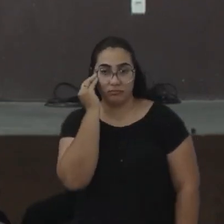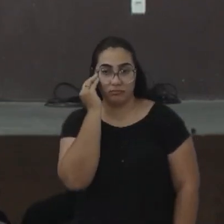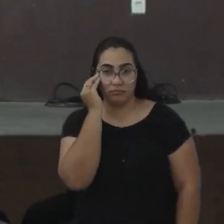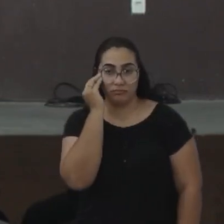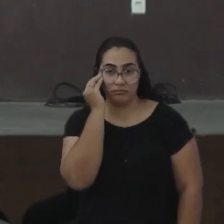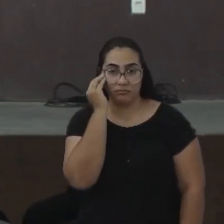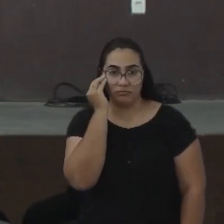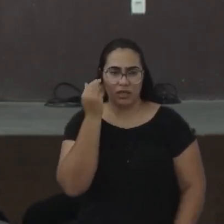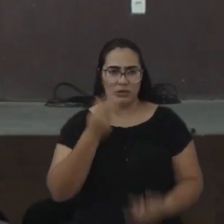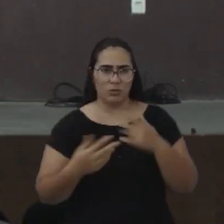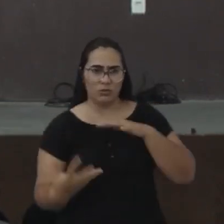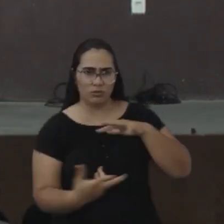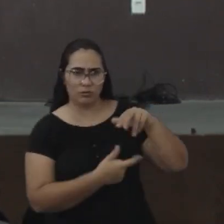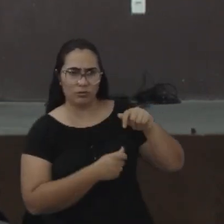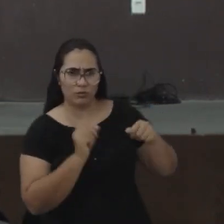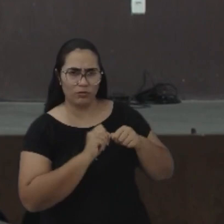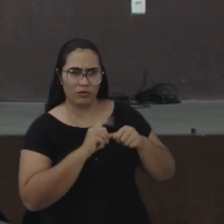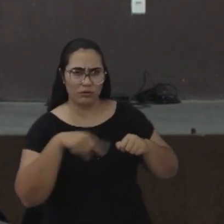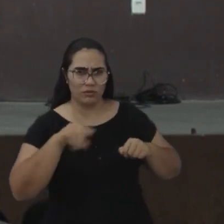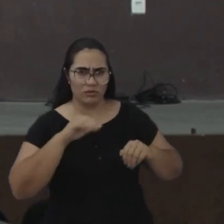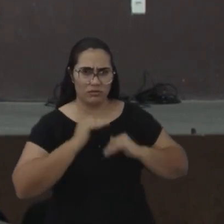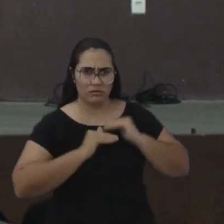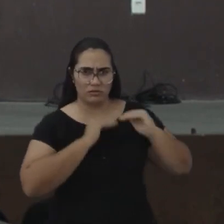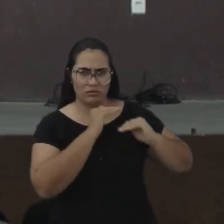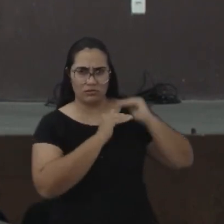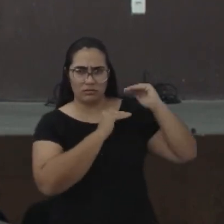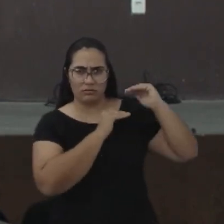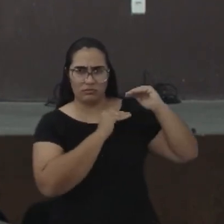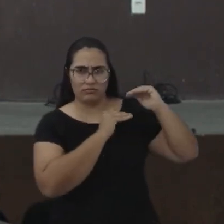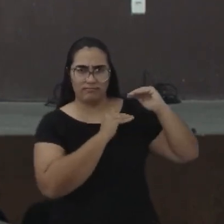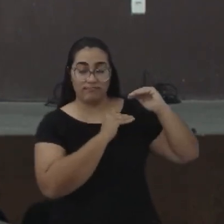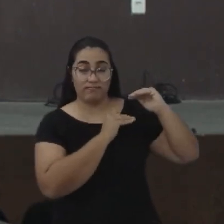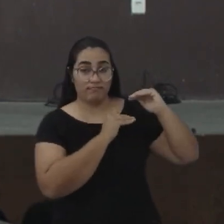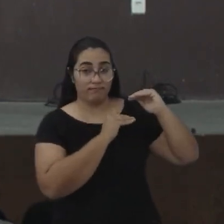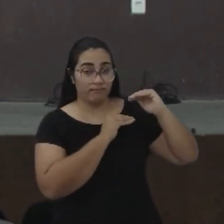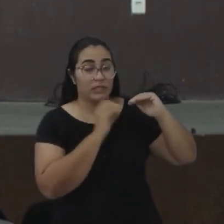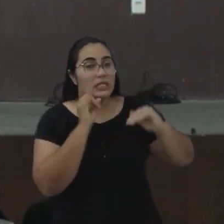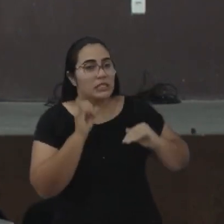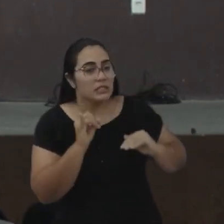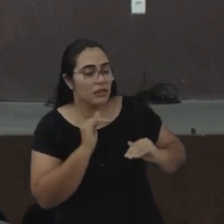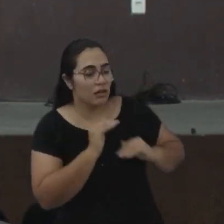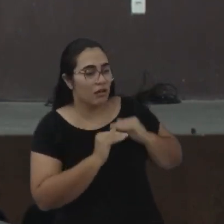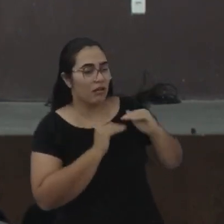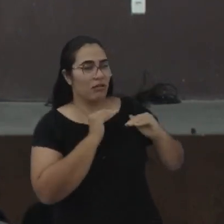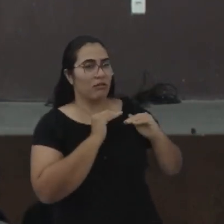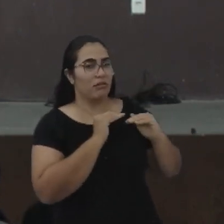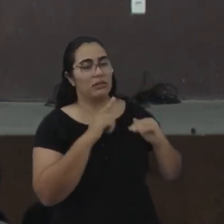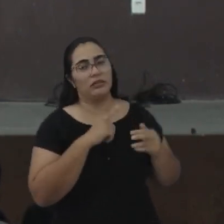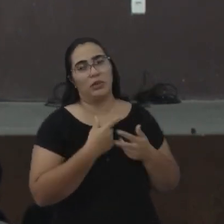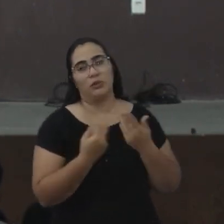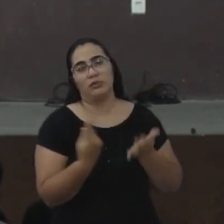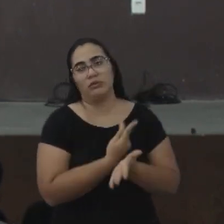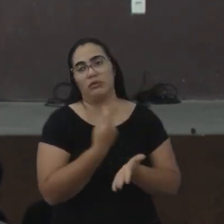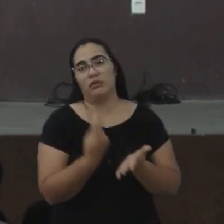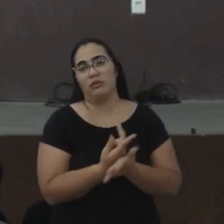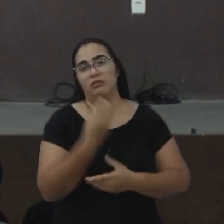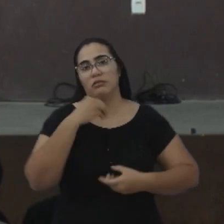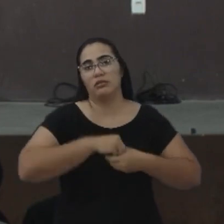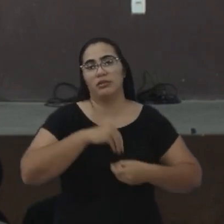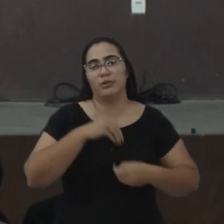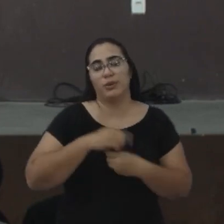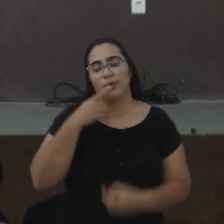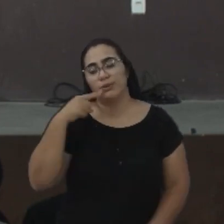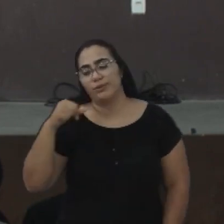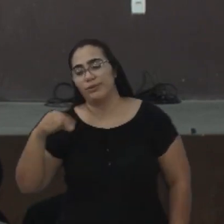Edifica para você? Faça essa pergunta. Edifica para você? Se edifica, meu irmão, tem uma coisa muito errada com o teu sal e a tua